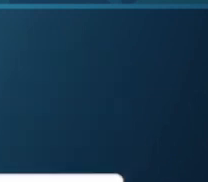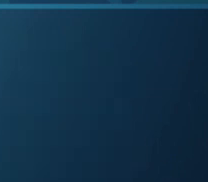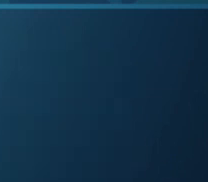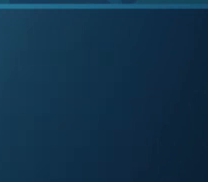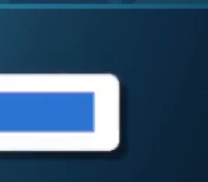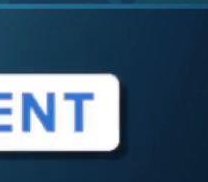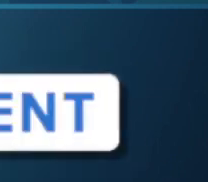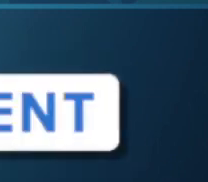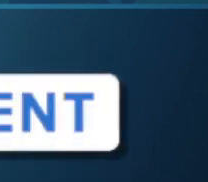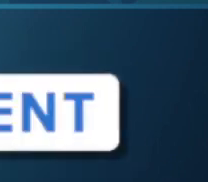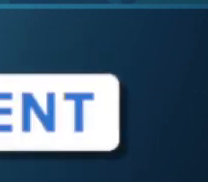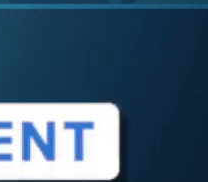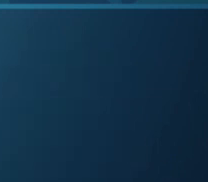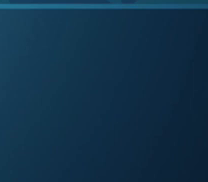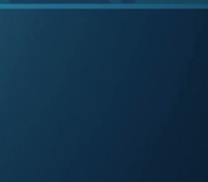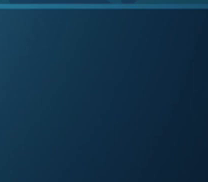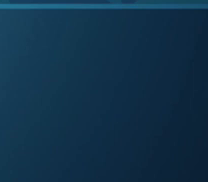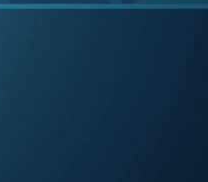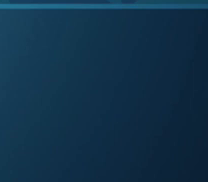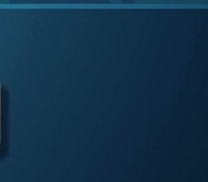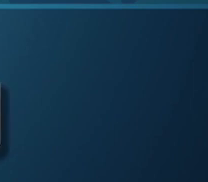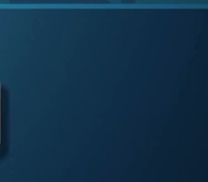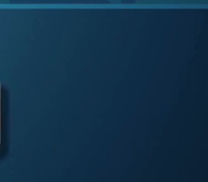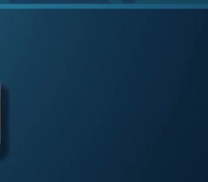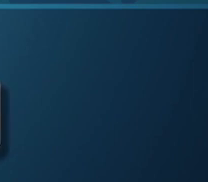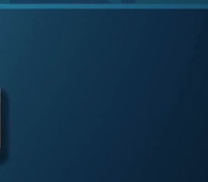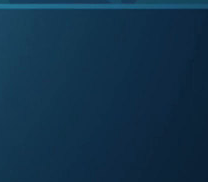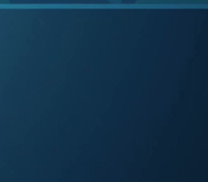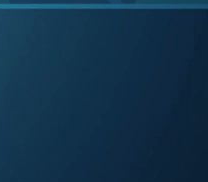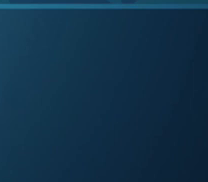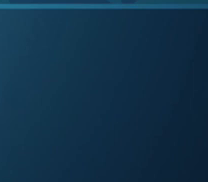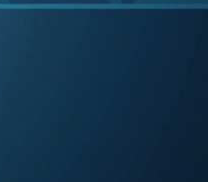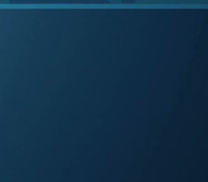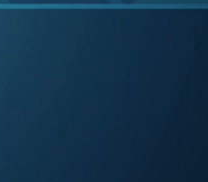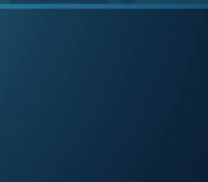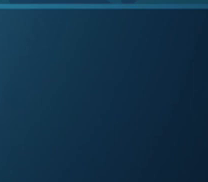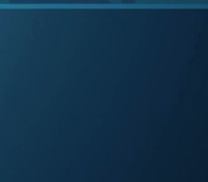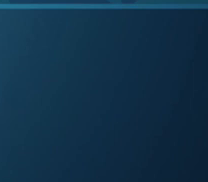notificação, fo comentário no fahetutang va media social siraseluk.